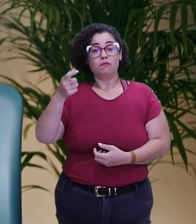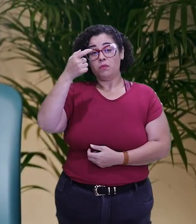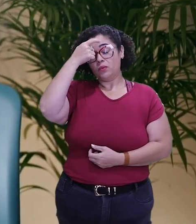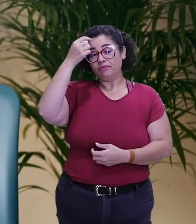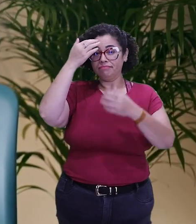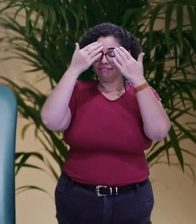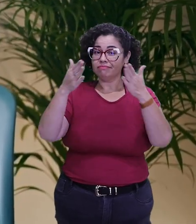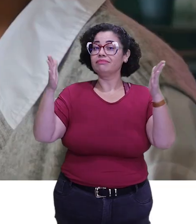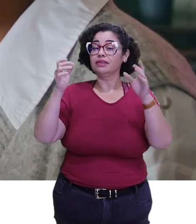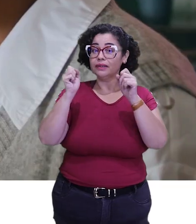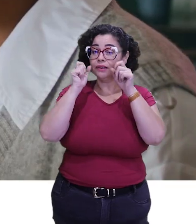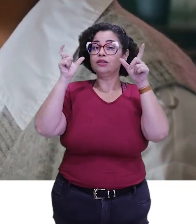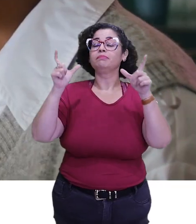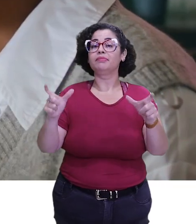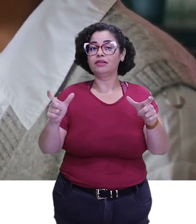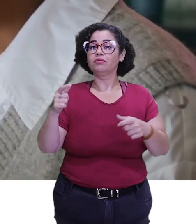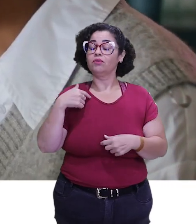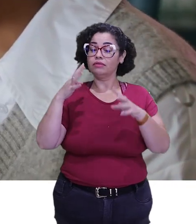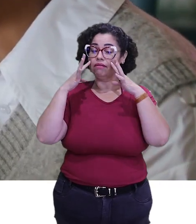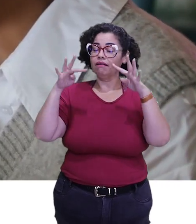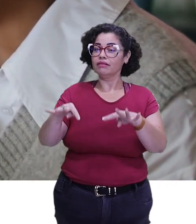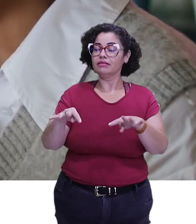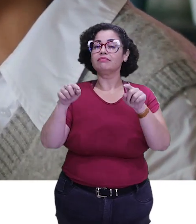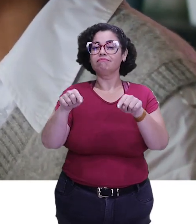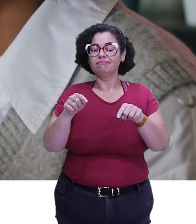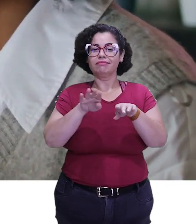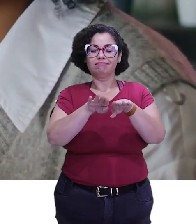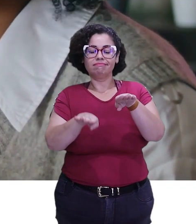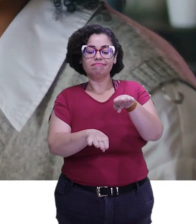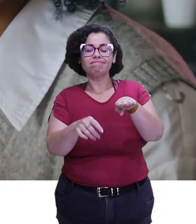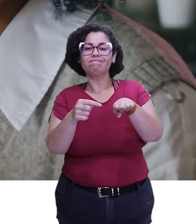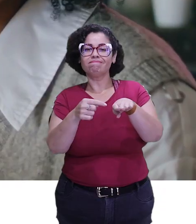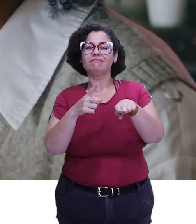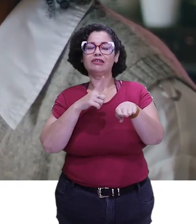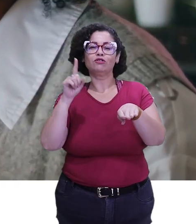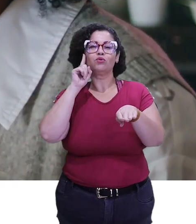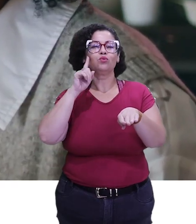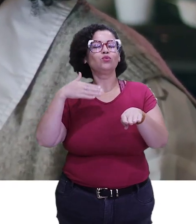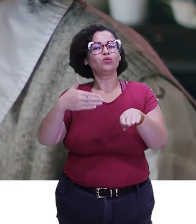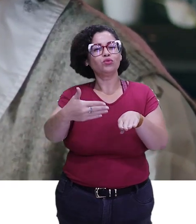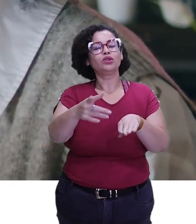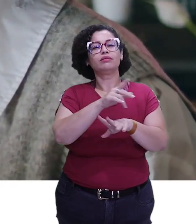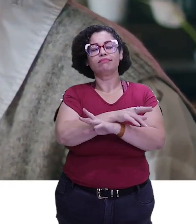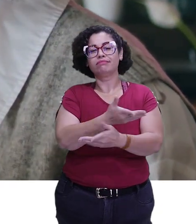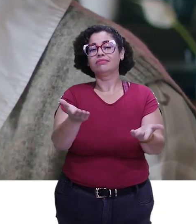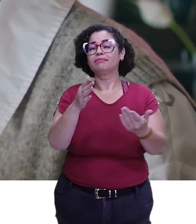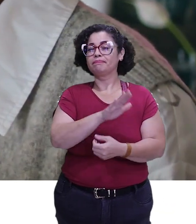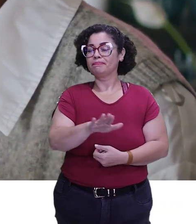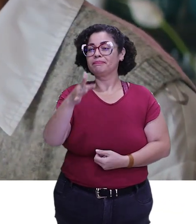consciência, despertando a nossa atenção para as desigualdades que marcam o cotidiano de tantas